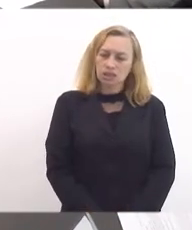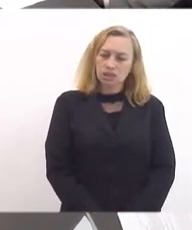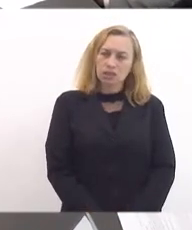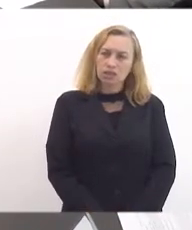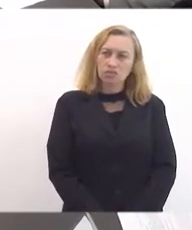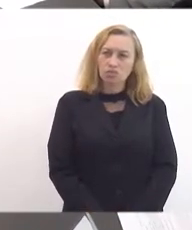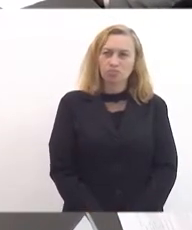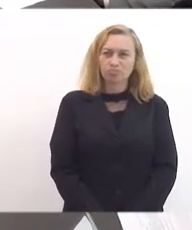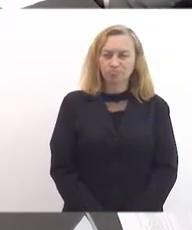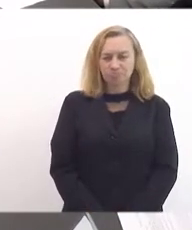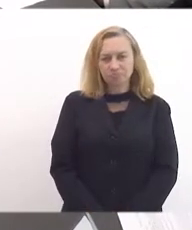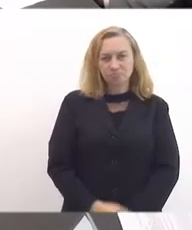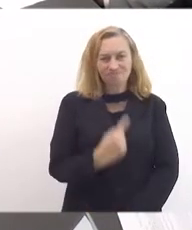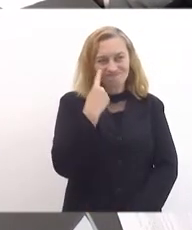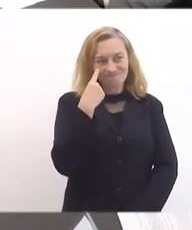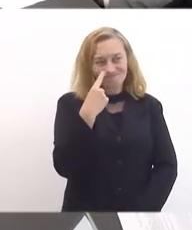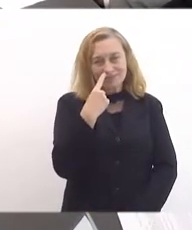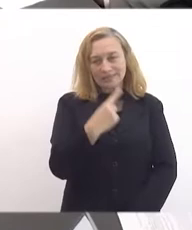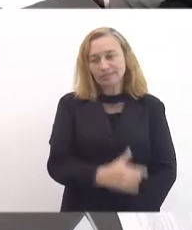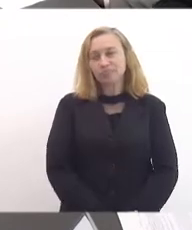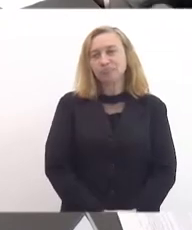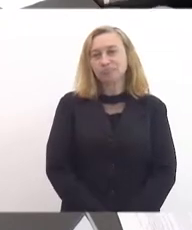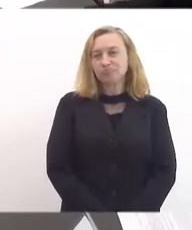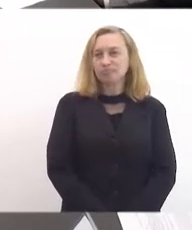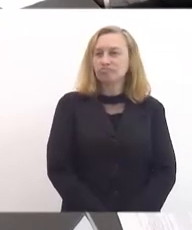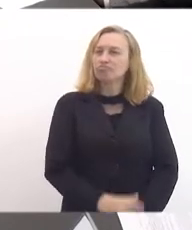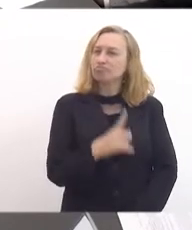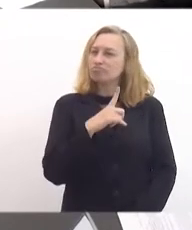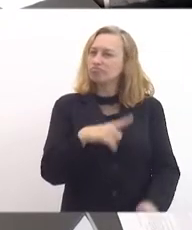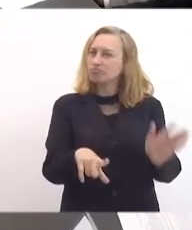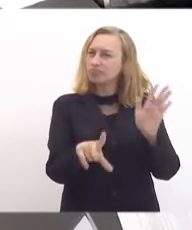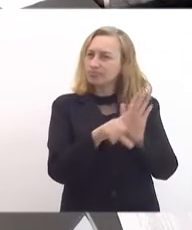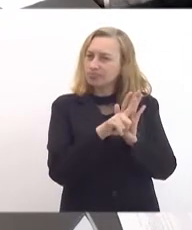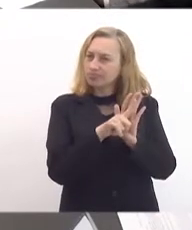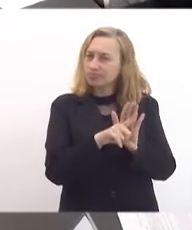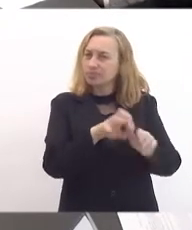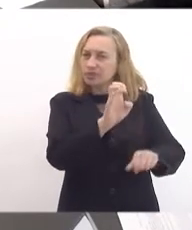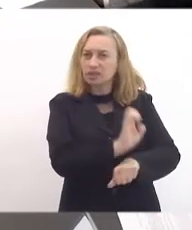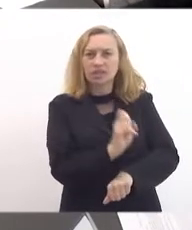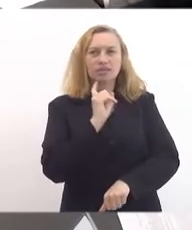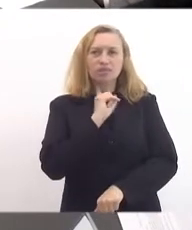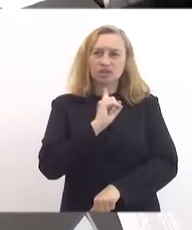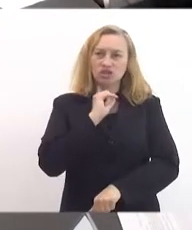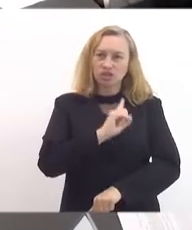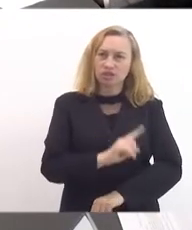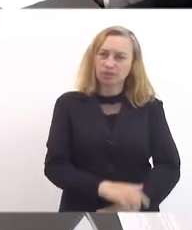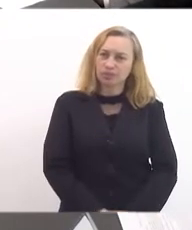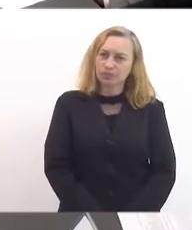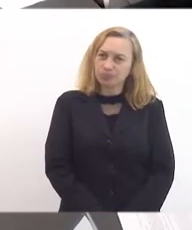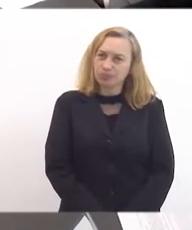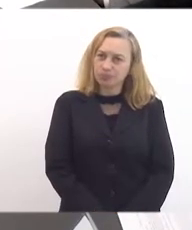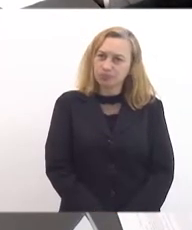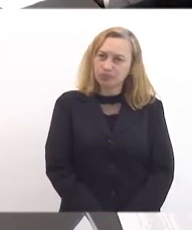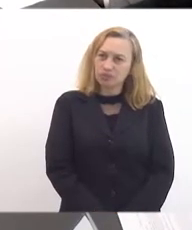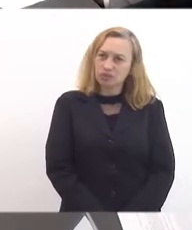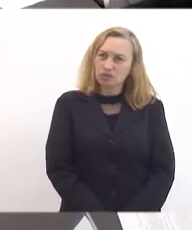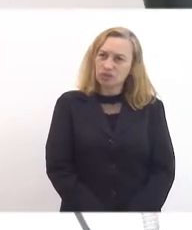e veja só você tem uma legislação do Estado de Minas Gerais a